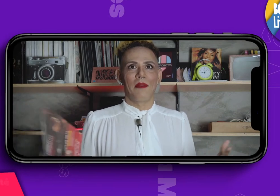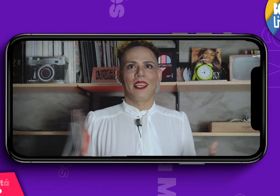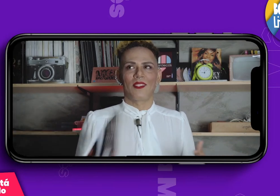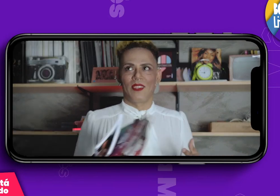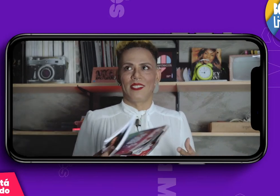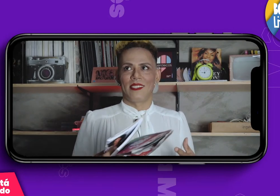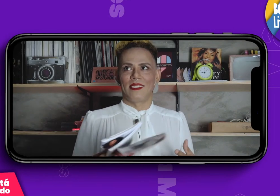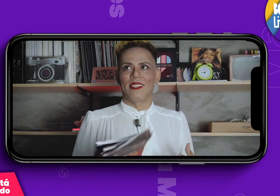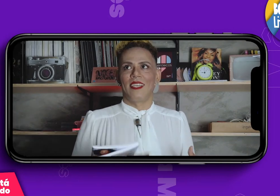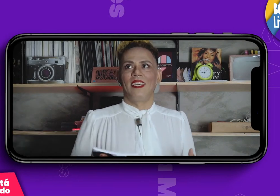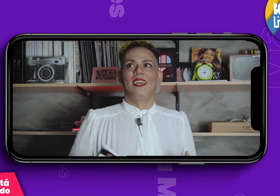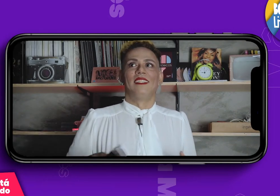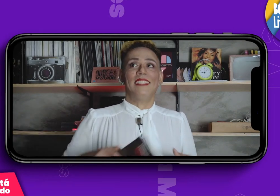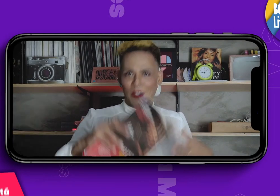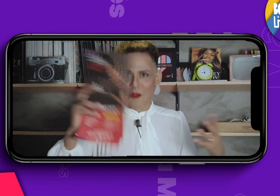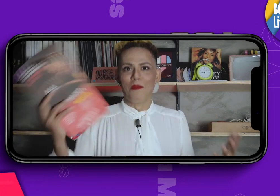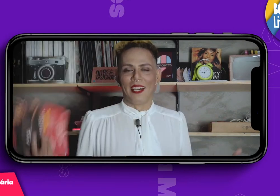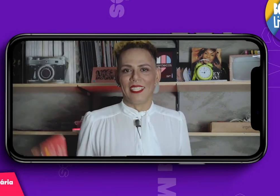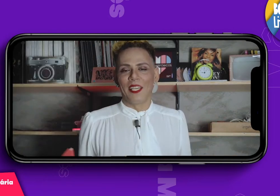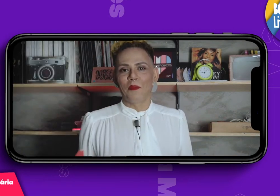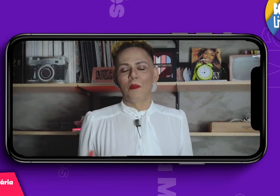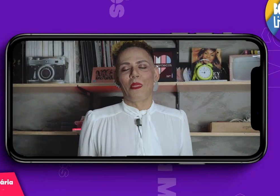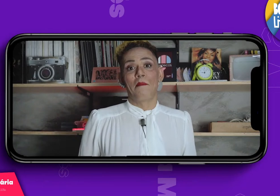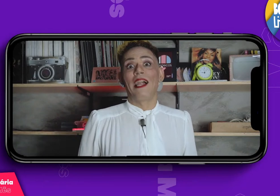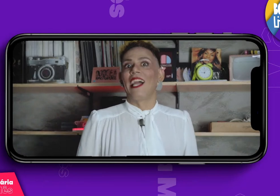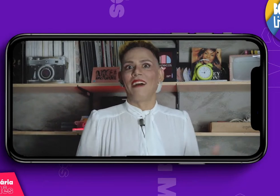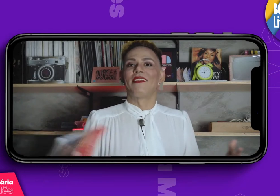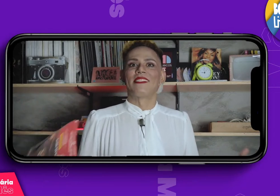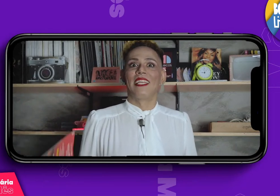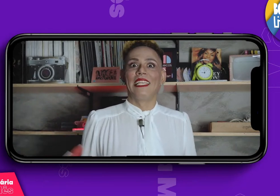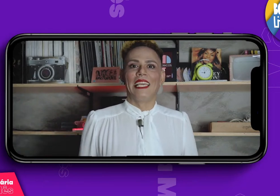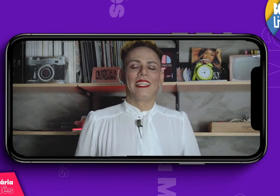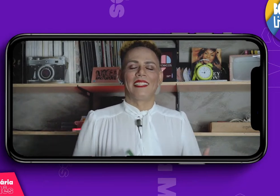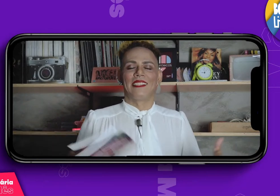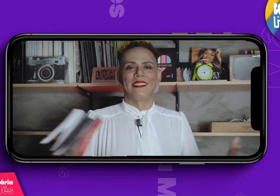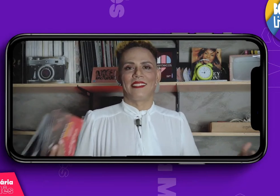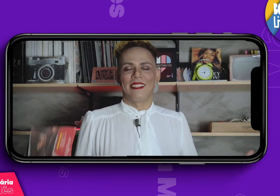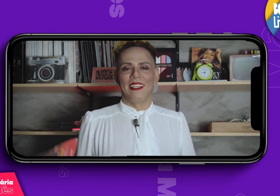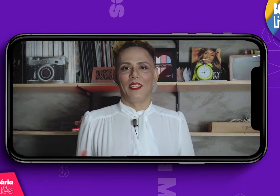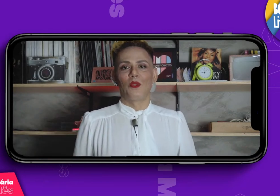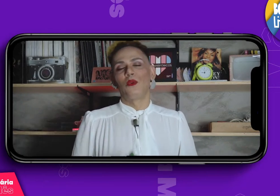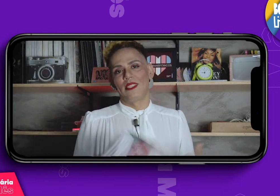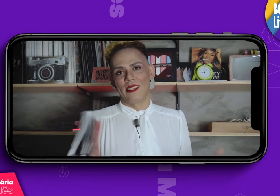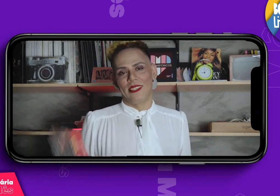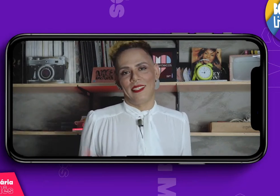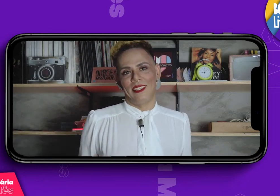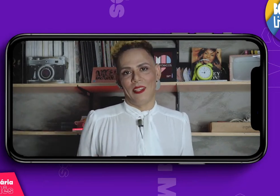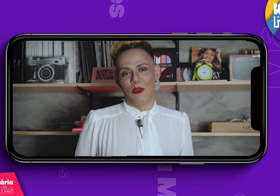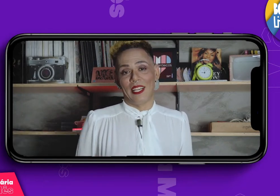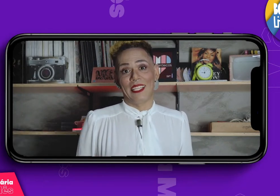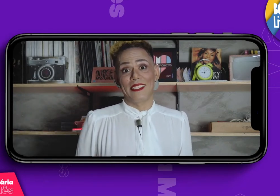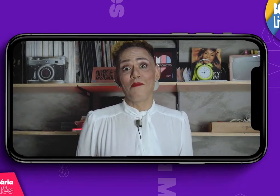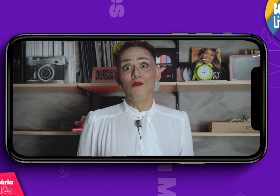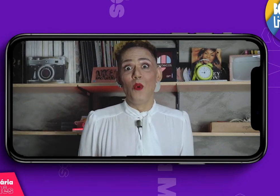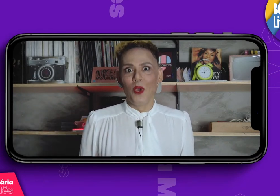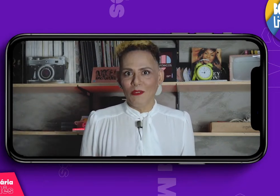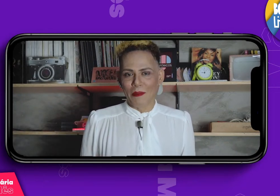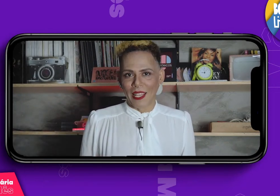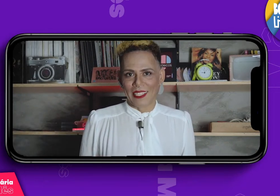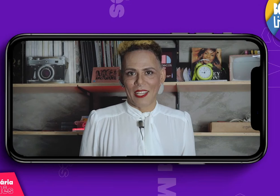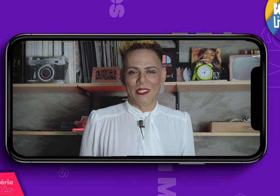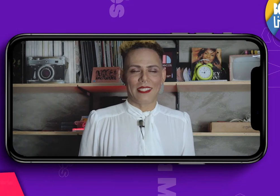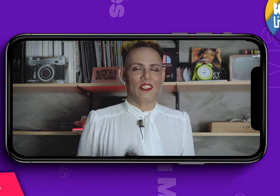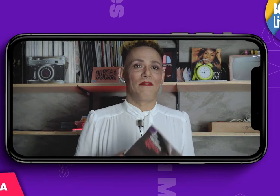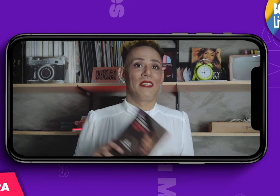e também, às vezes, não humana, em palavras, né? Em letras, em leituras, etc. E tal. Eu quero agradecer